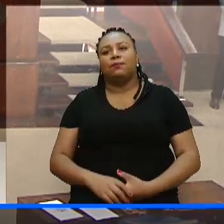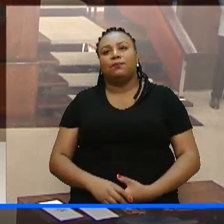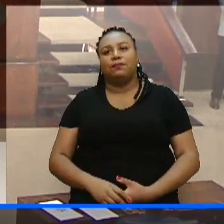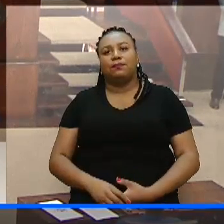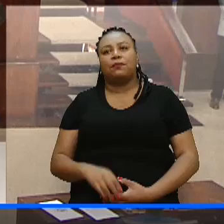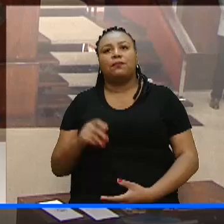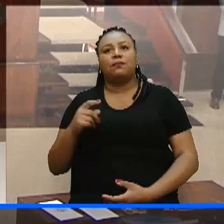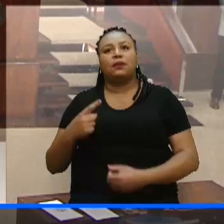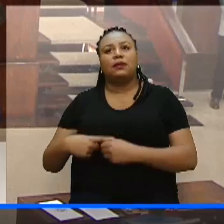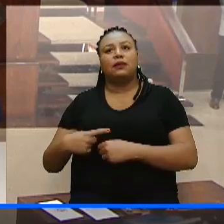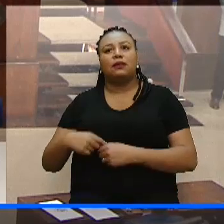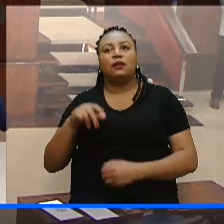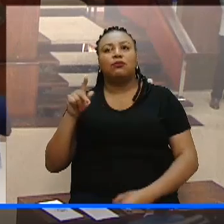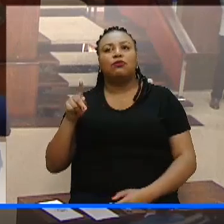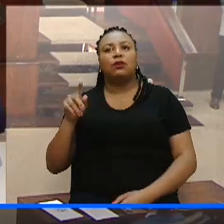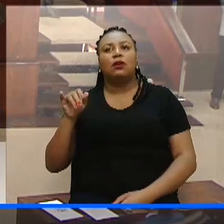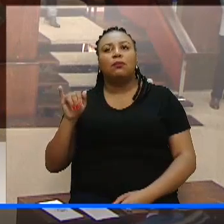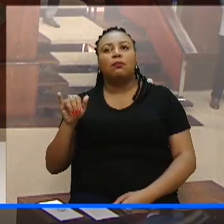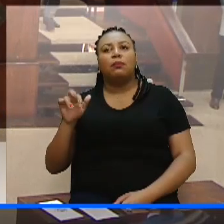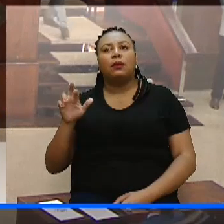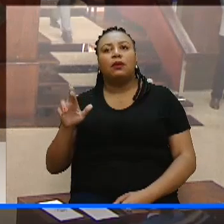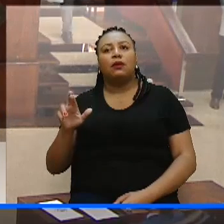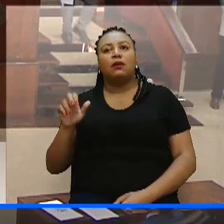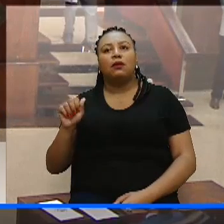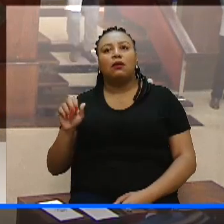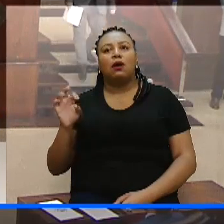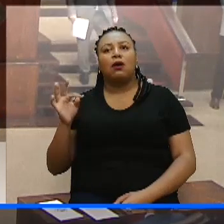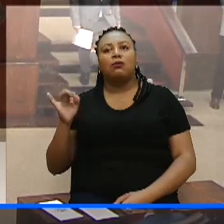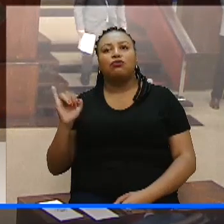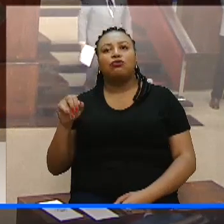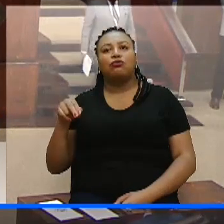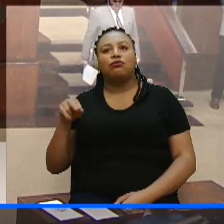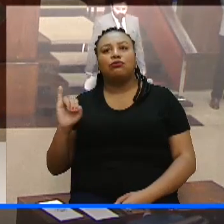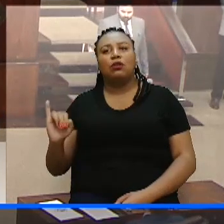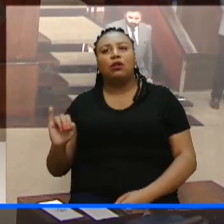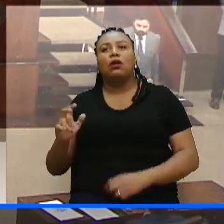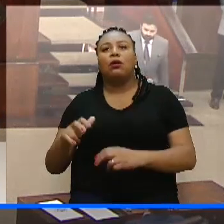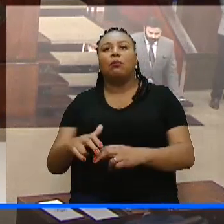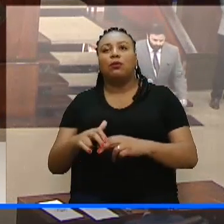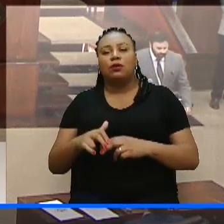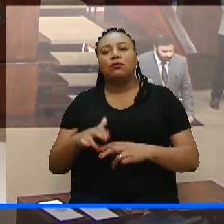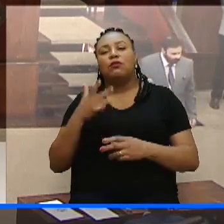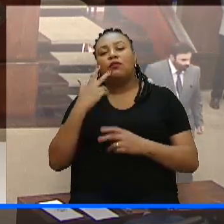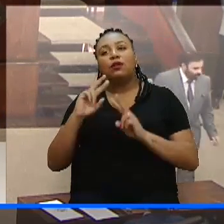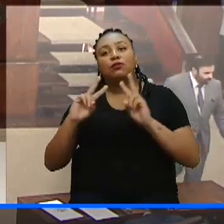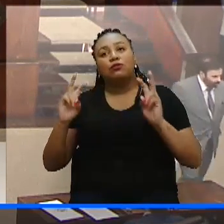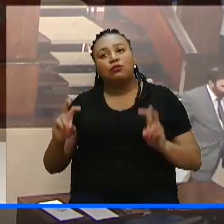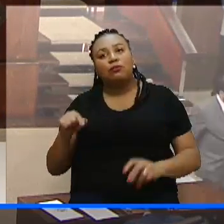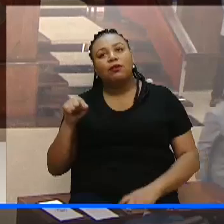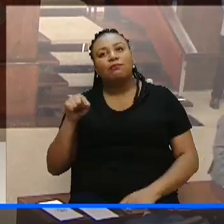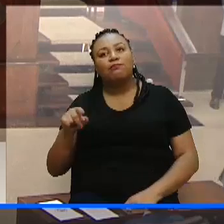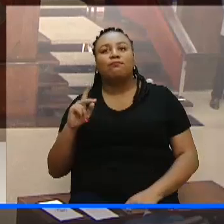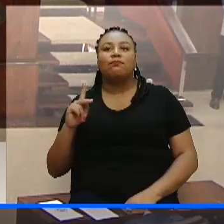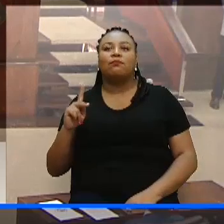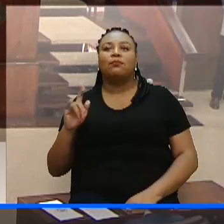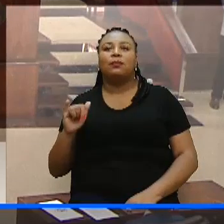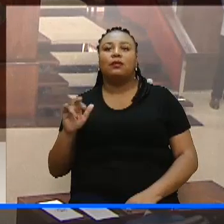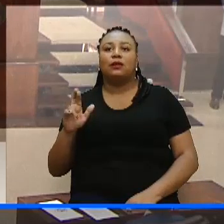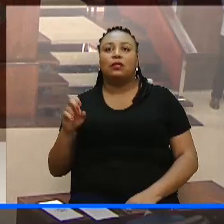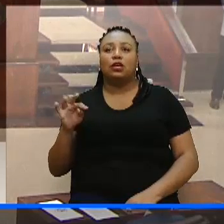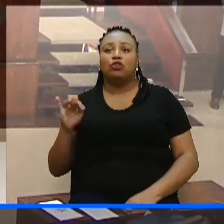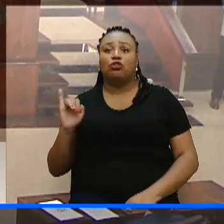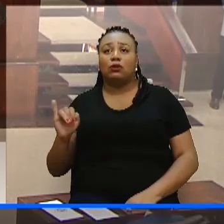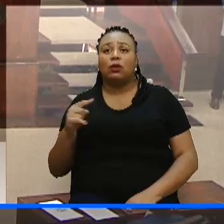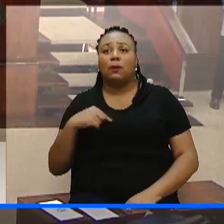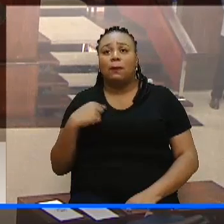piratini por isso eu me dirijo ao piratini porque piratini para nós